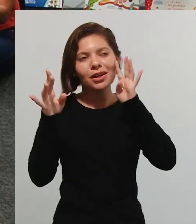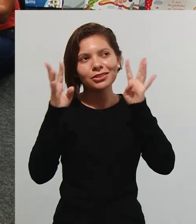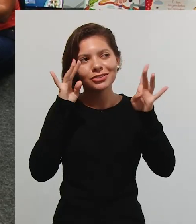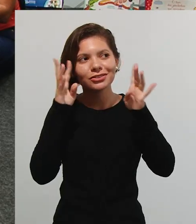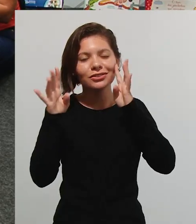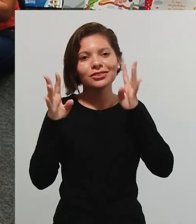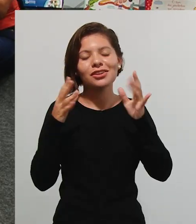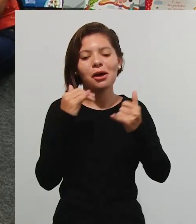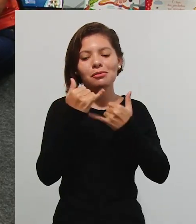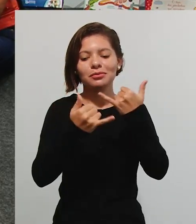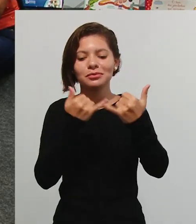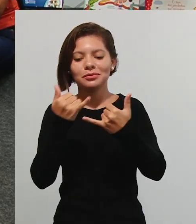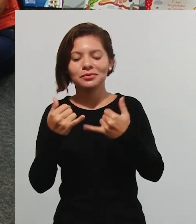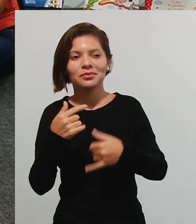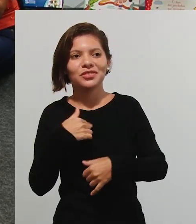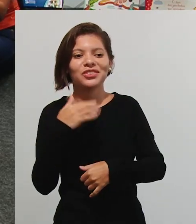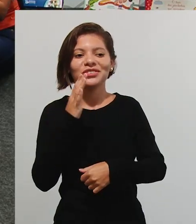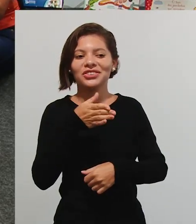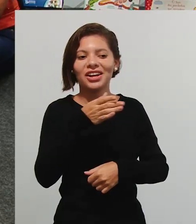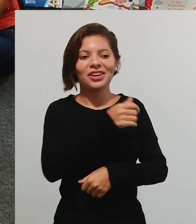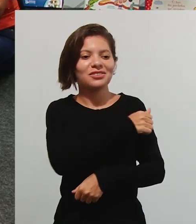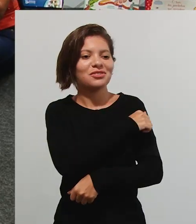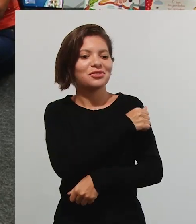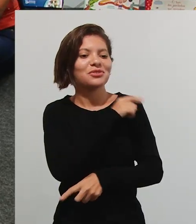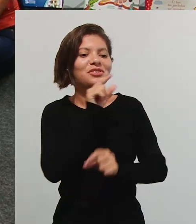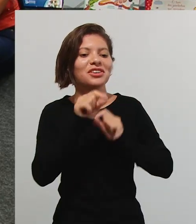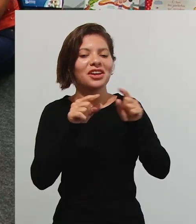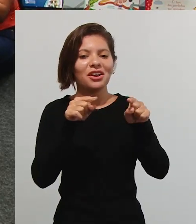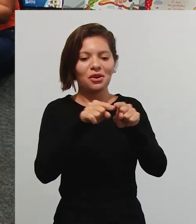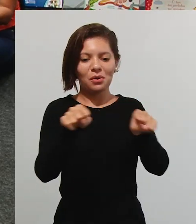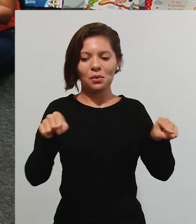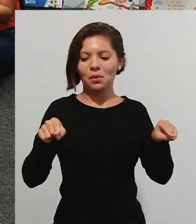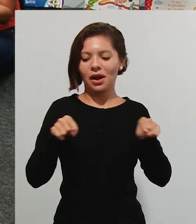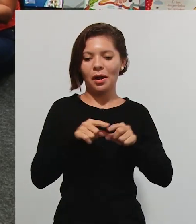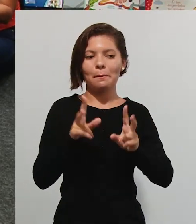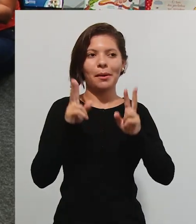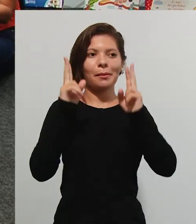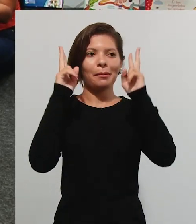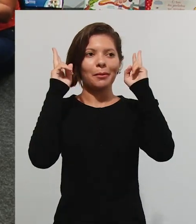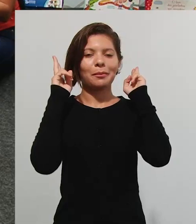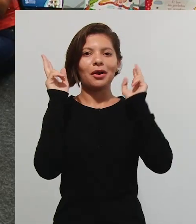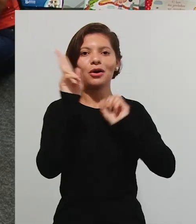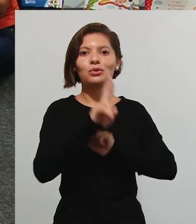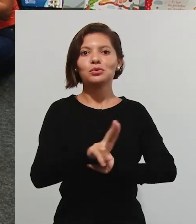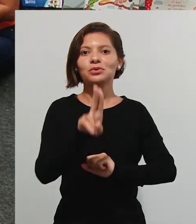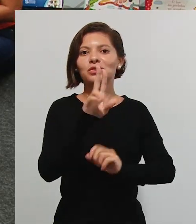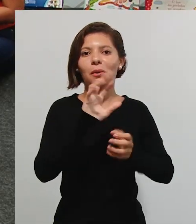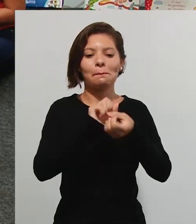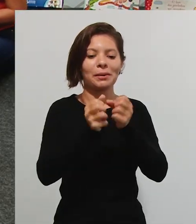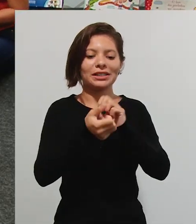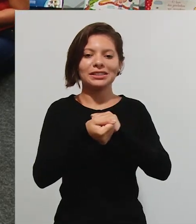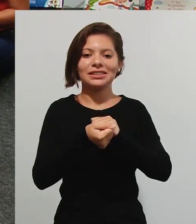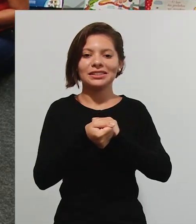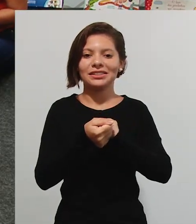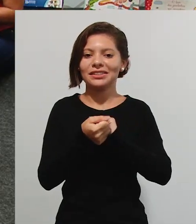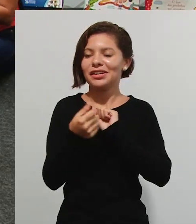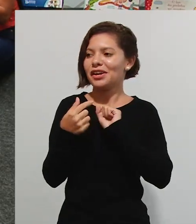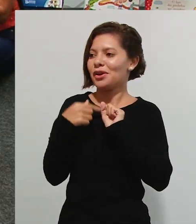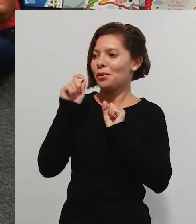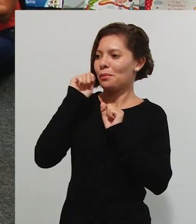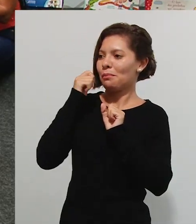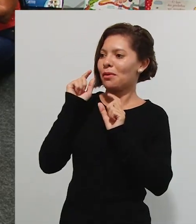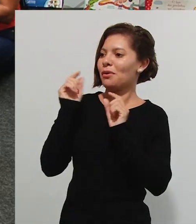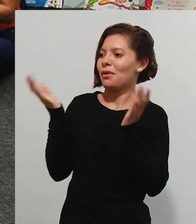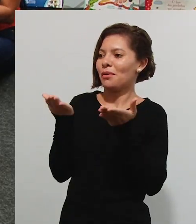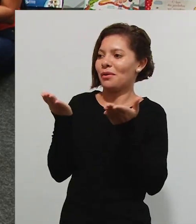estão brincando. Eu já tive alunos que fizeram até assim um salão de beleza usando a massinha. Com a massinha? Com a massinha. E aí, eu vou fazer um pão